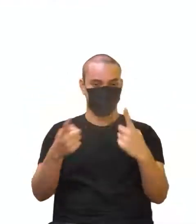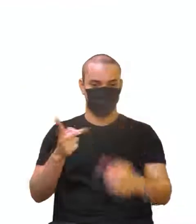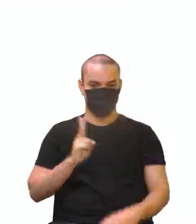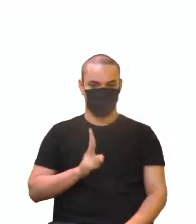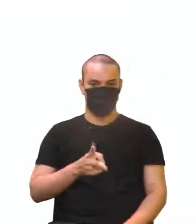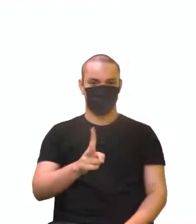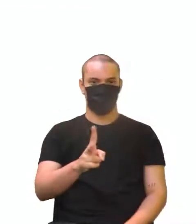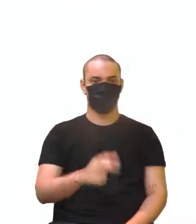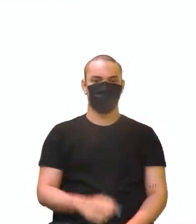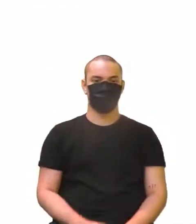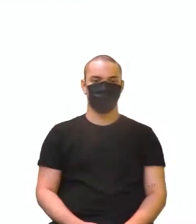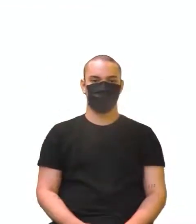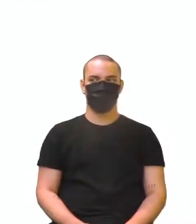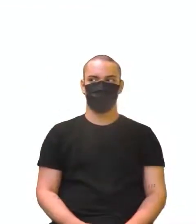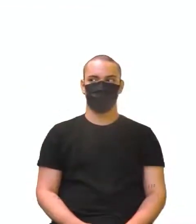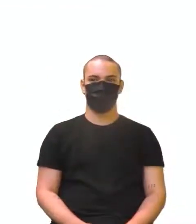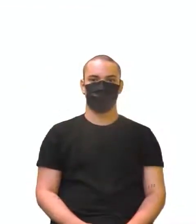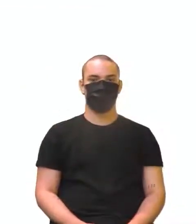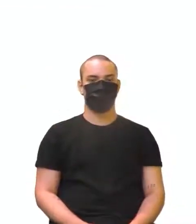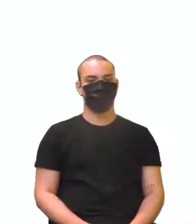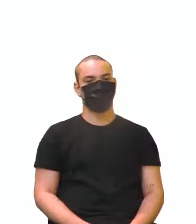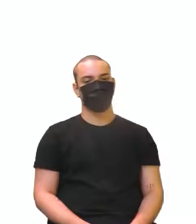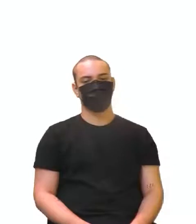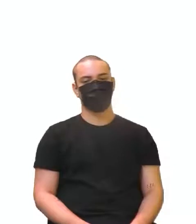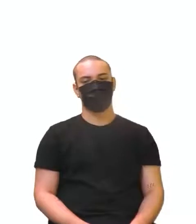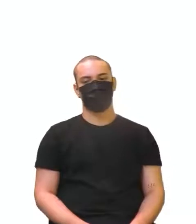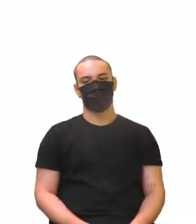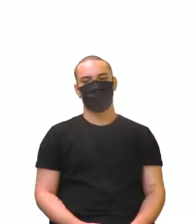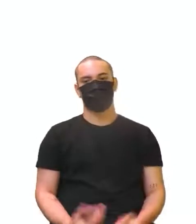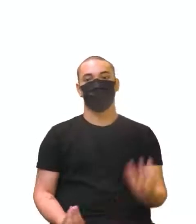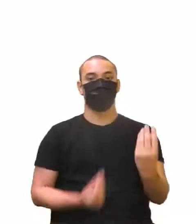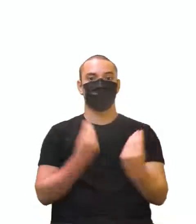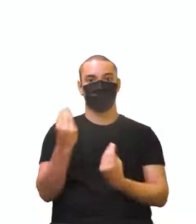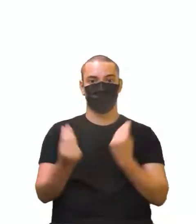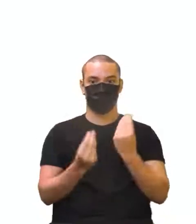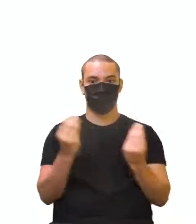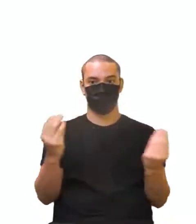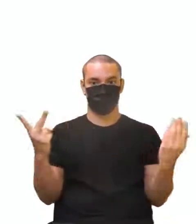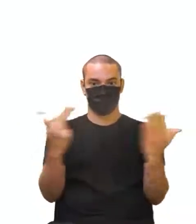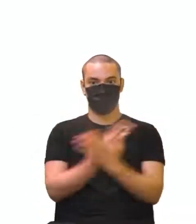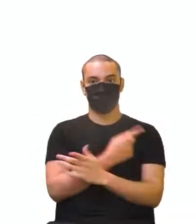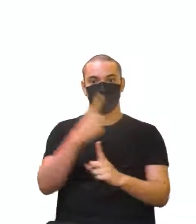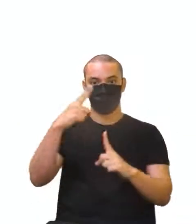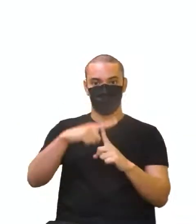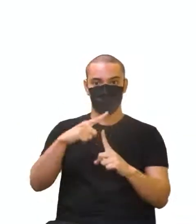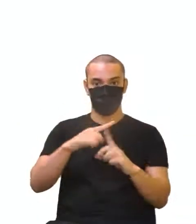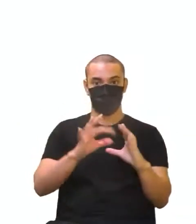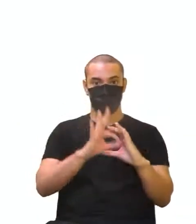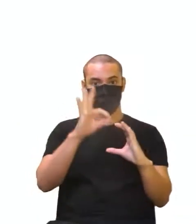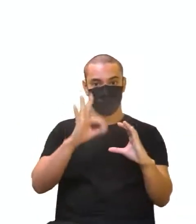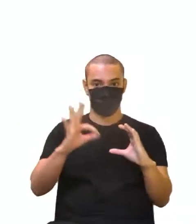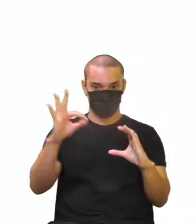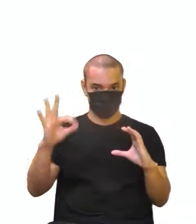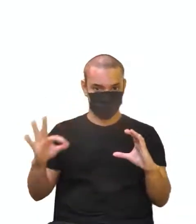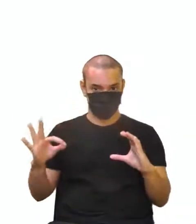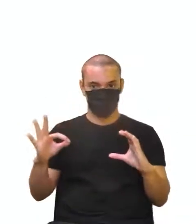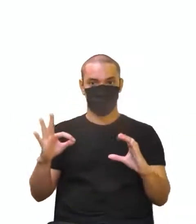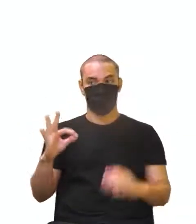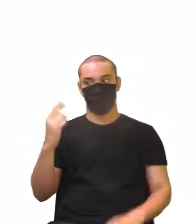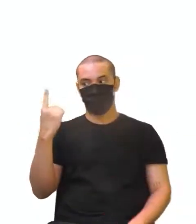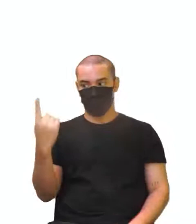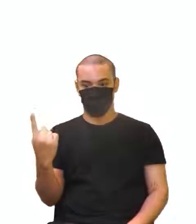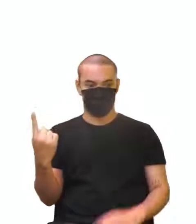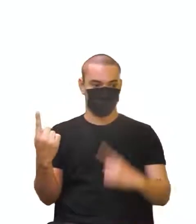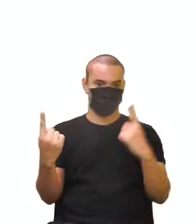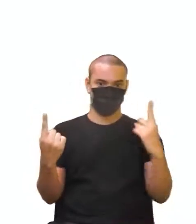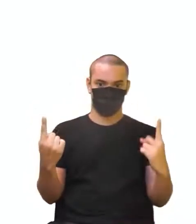tá? Vamos lá. A formação de um determinado tipo de gameta com um ou